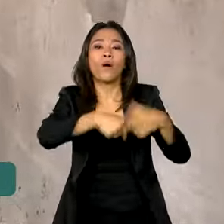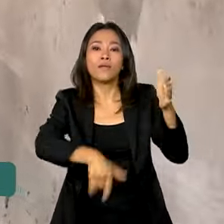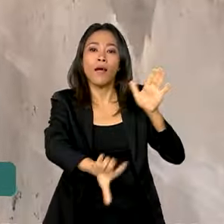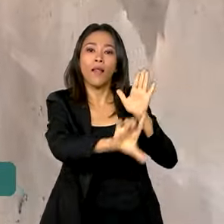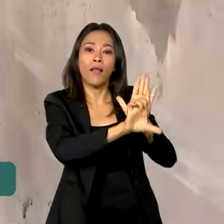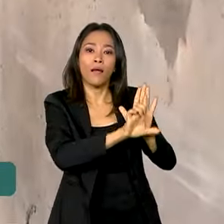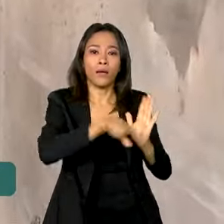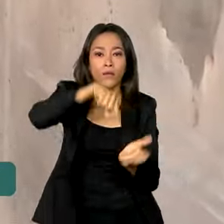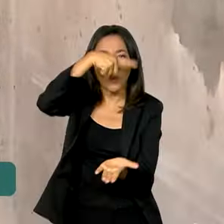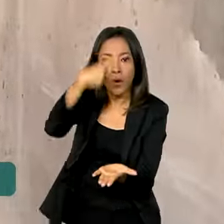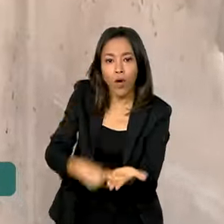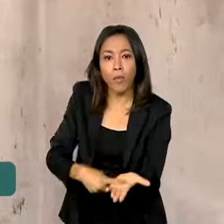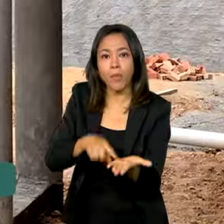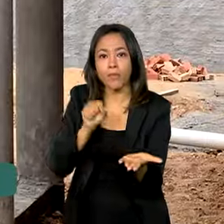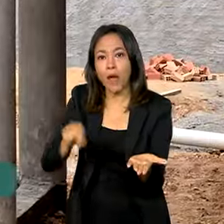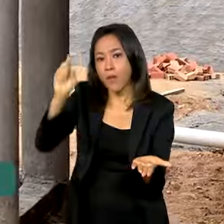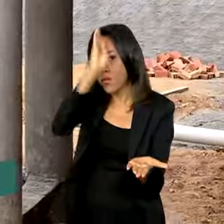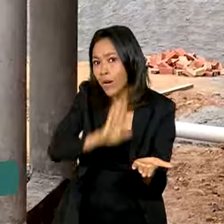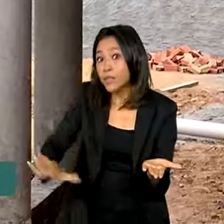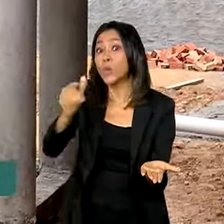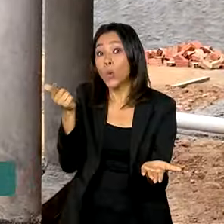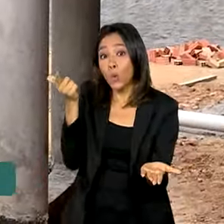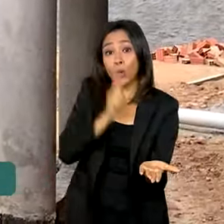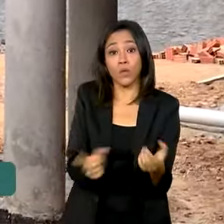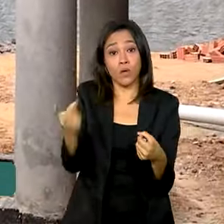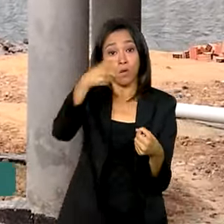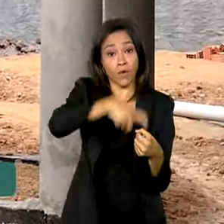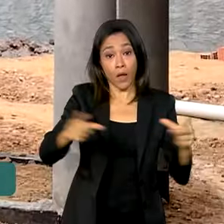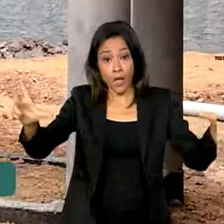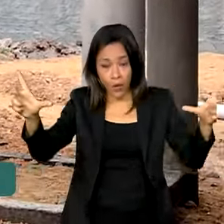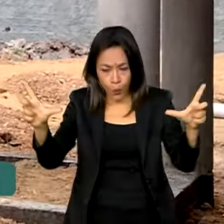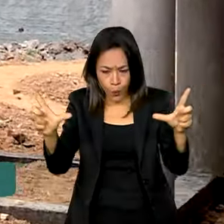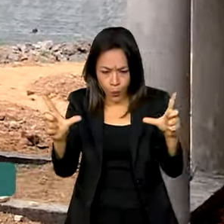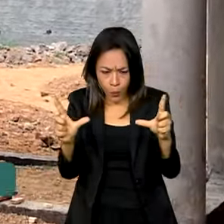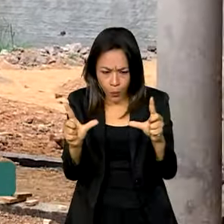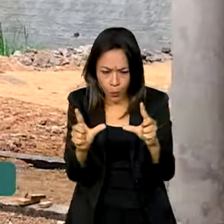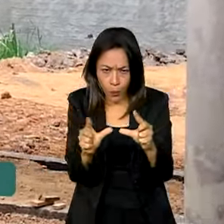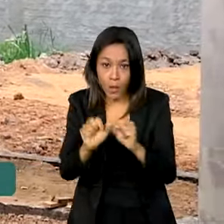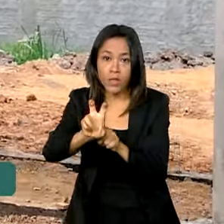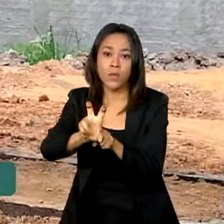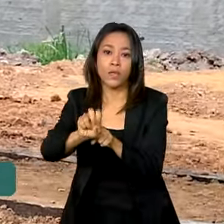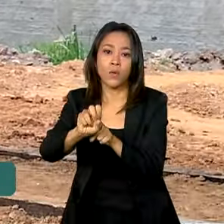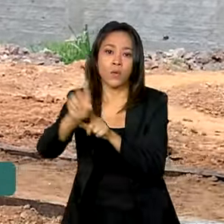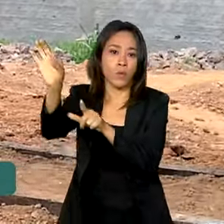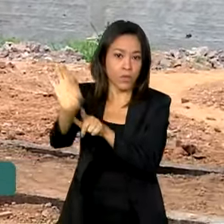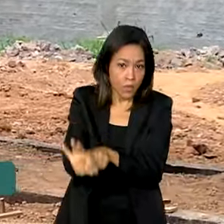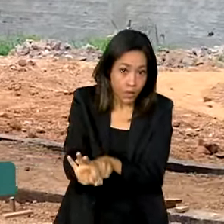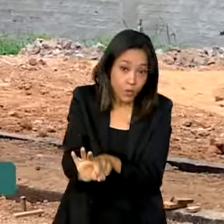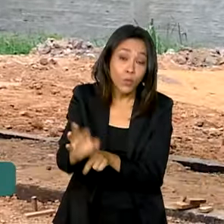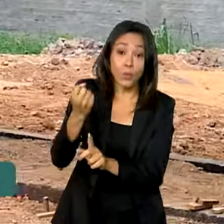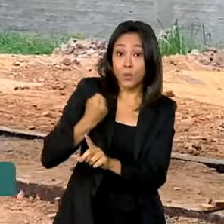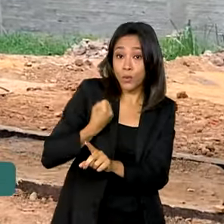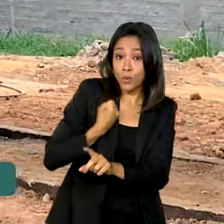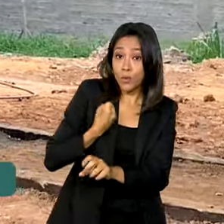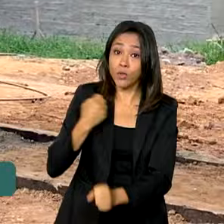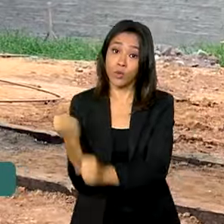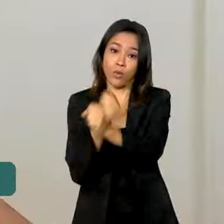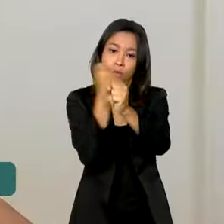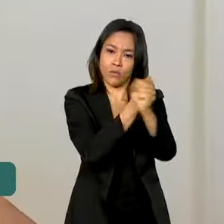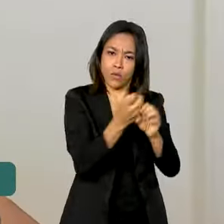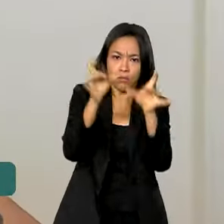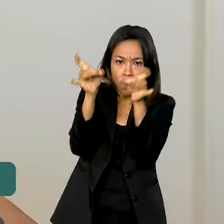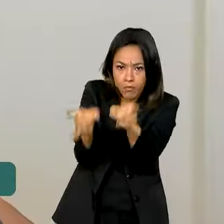foi possível retomar parte delas e reduzir em quase 50% o número de obras